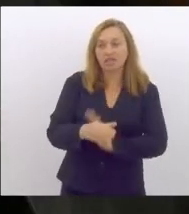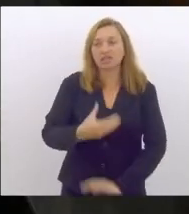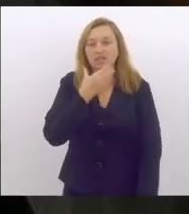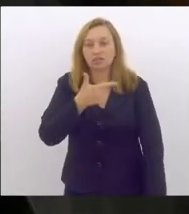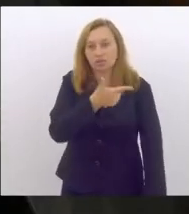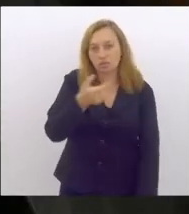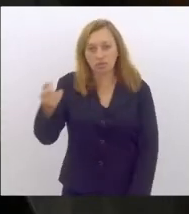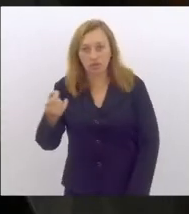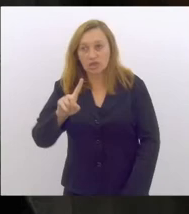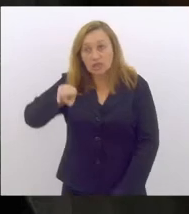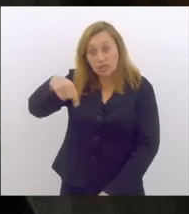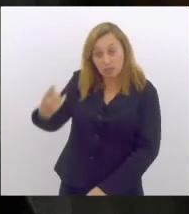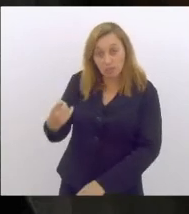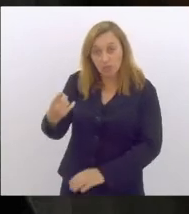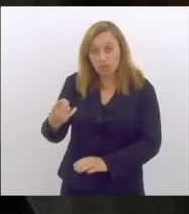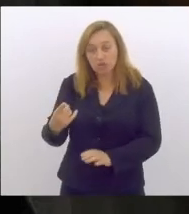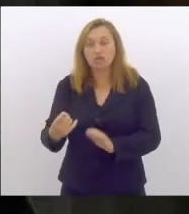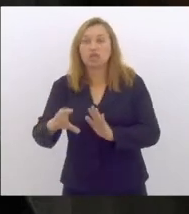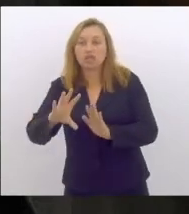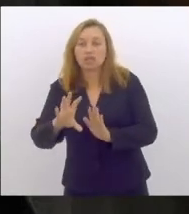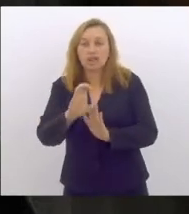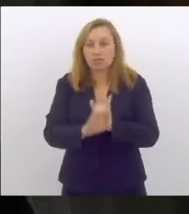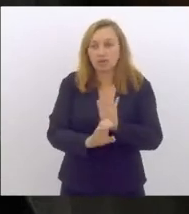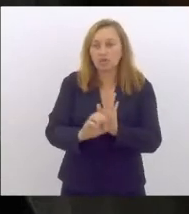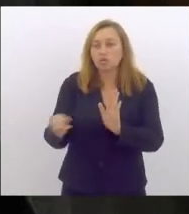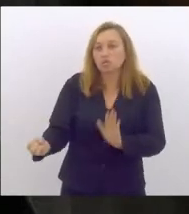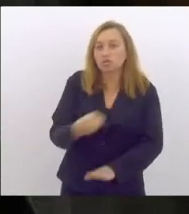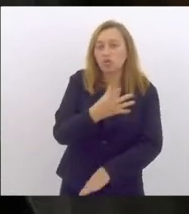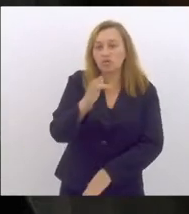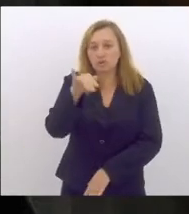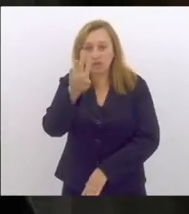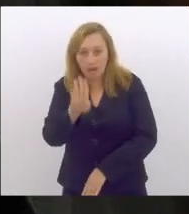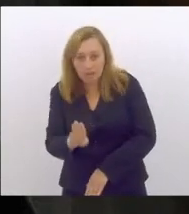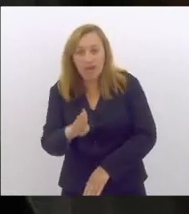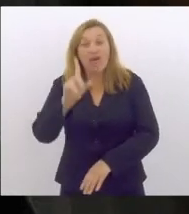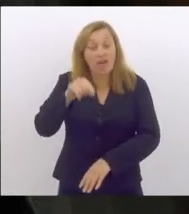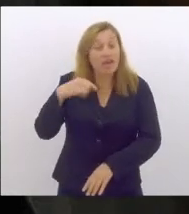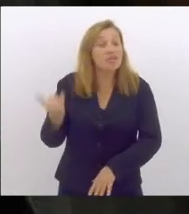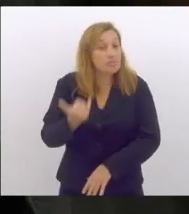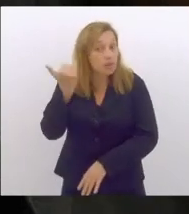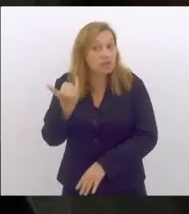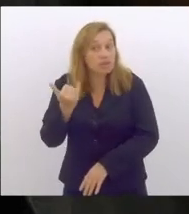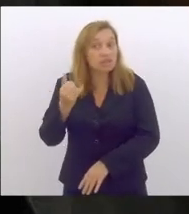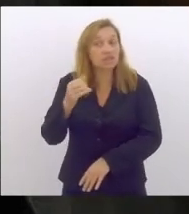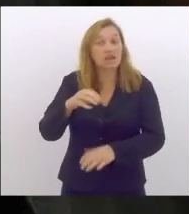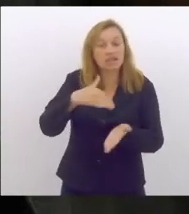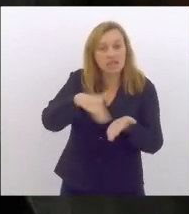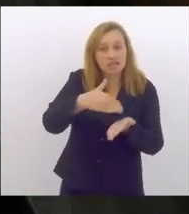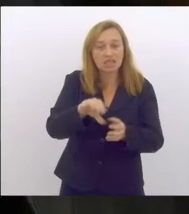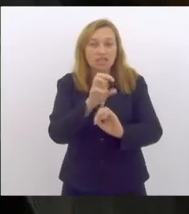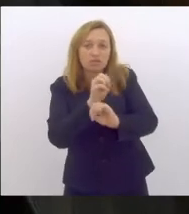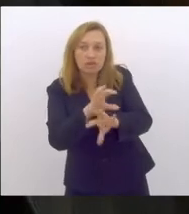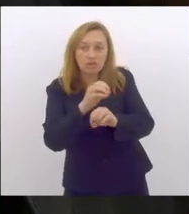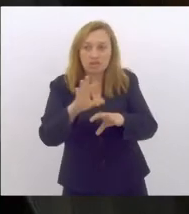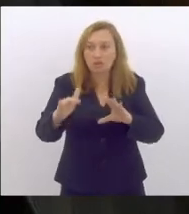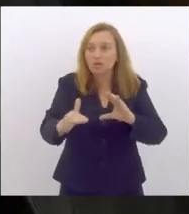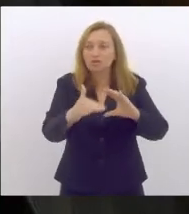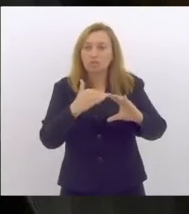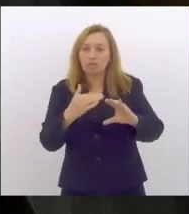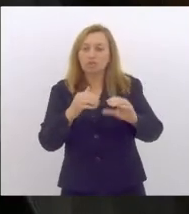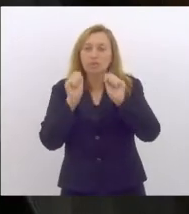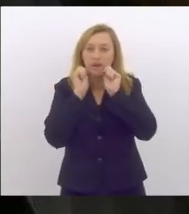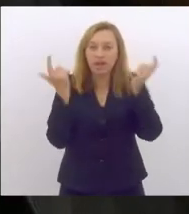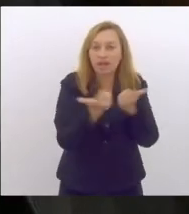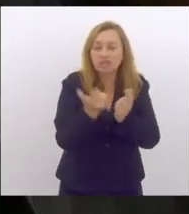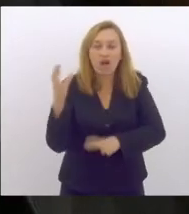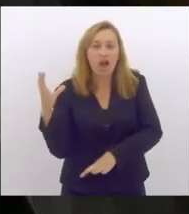2020 logo após a emenda constitucional do novo fundeb então é muito importante é que a Seduc mande para Assembleia Legislativa o mais